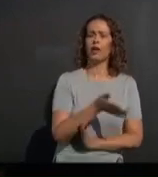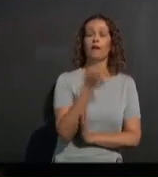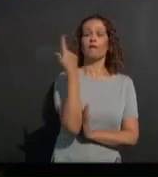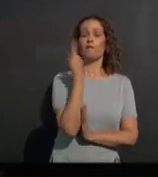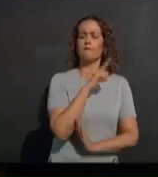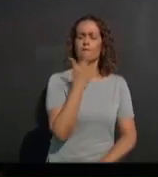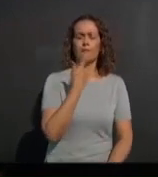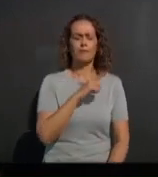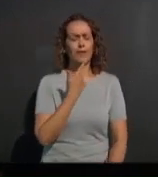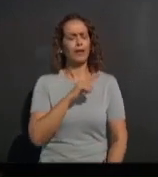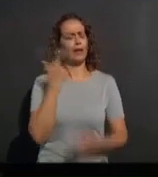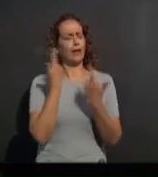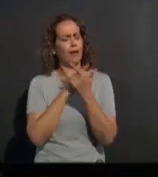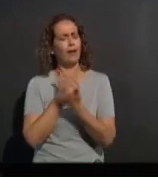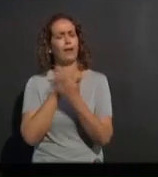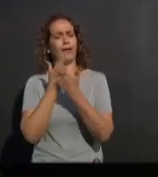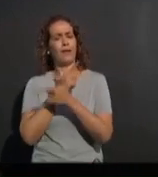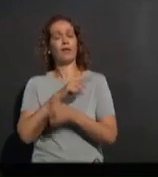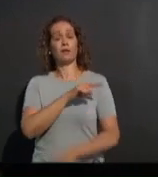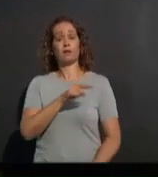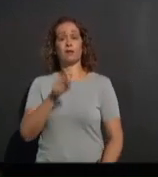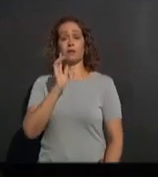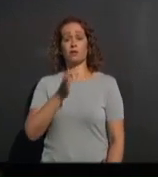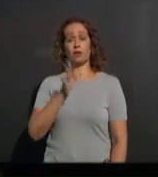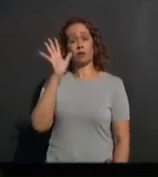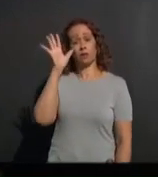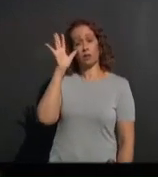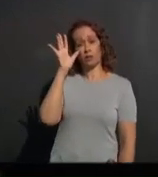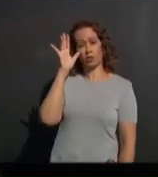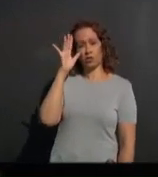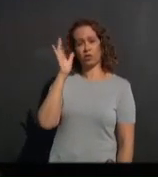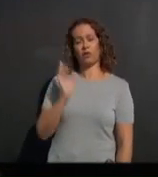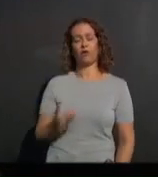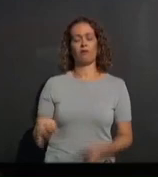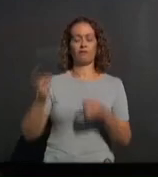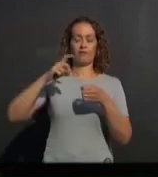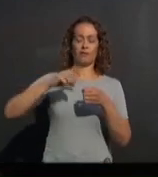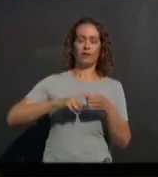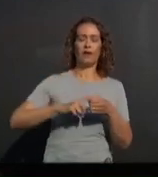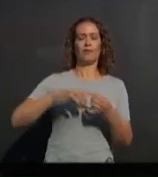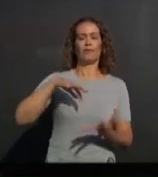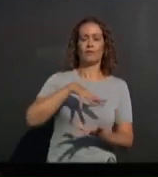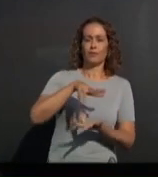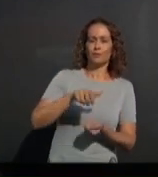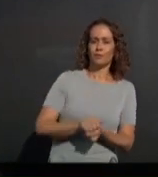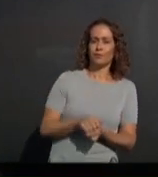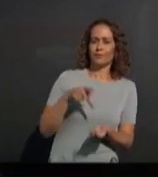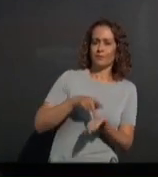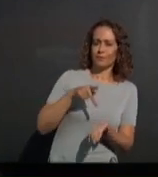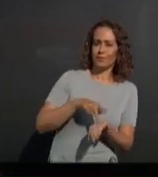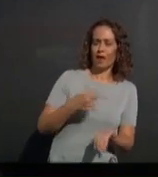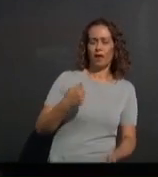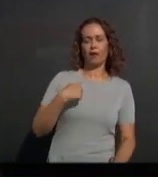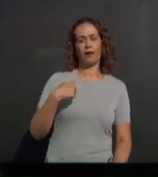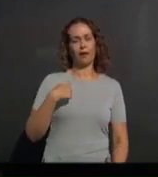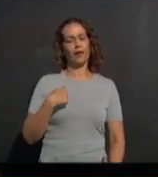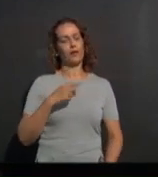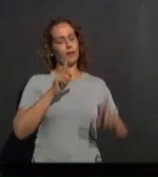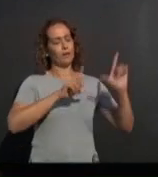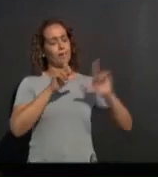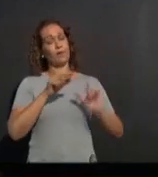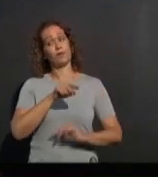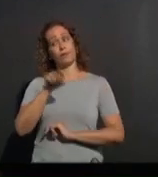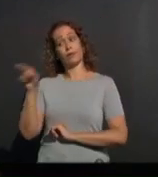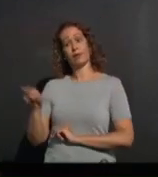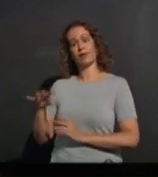de... Quem já assistiu, deixa eu voltar para o mundo real, porque vocês são da internet, eu que sou da TV. Quem já assistiu